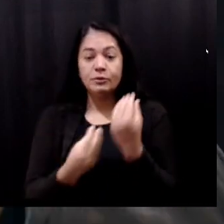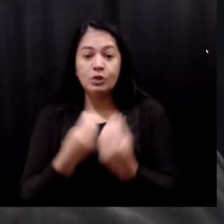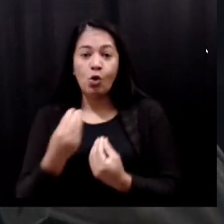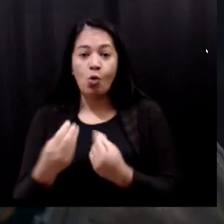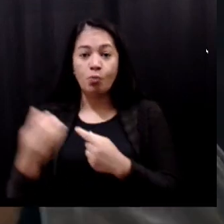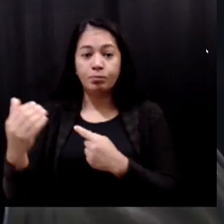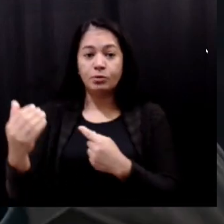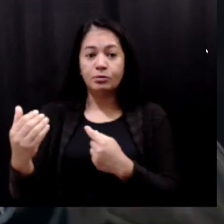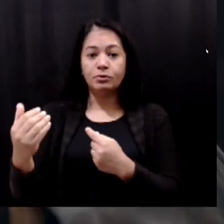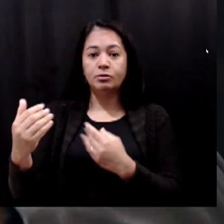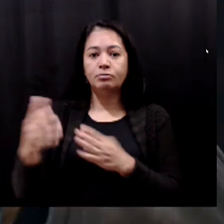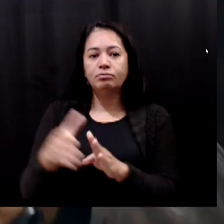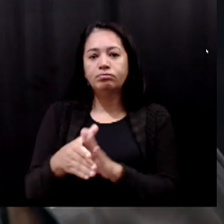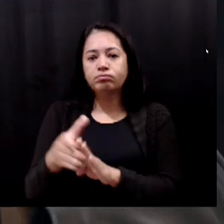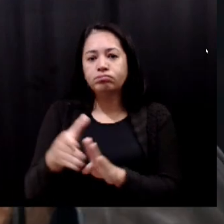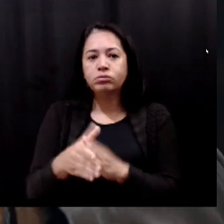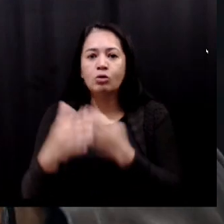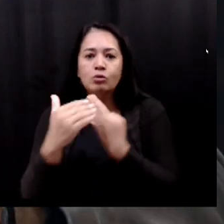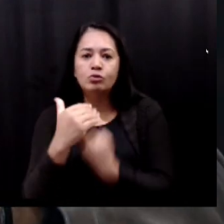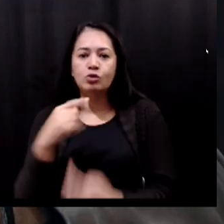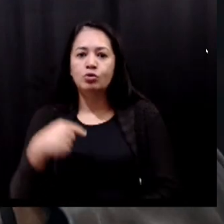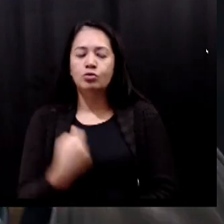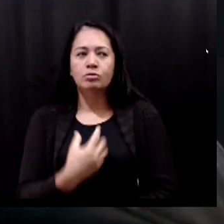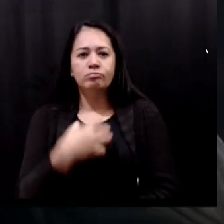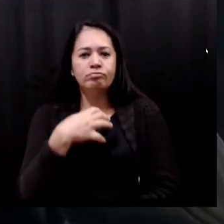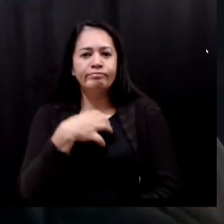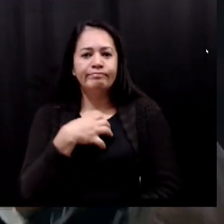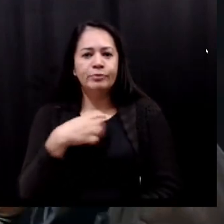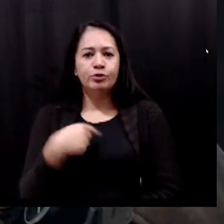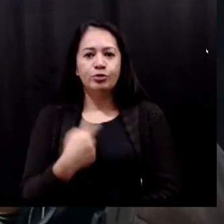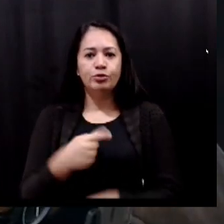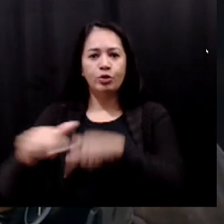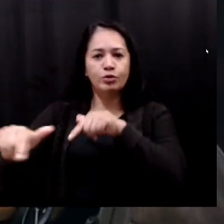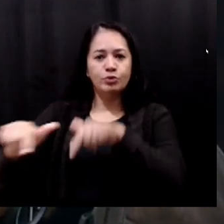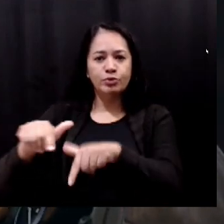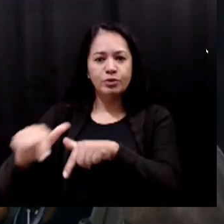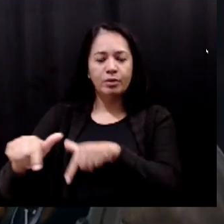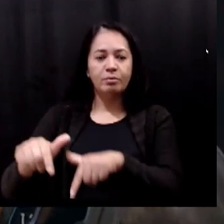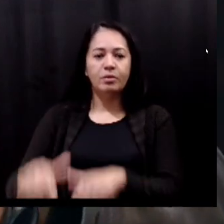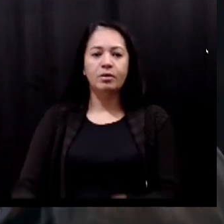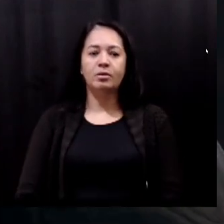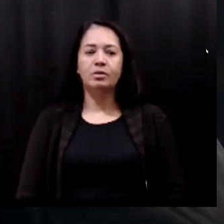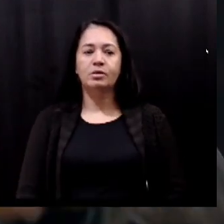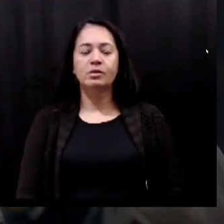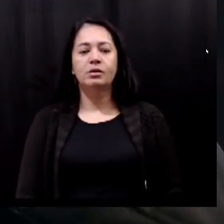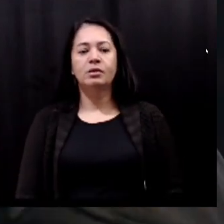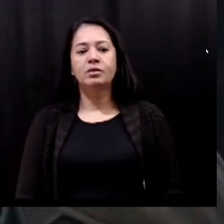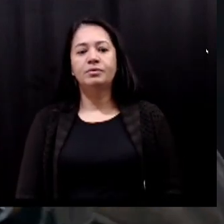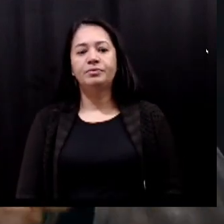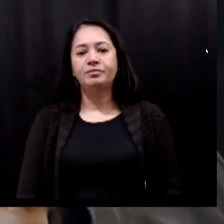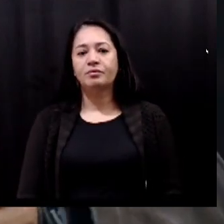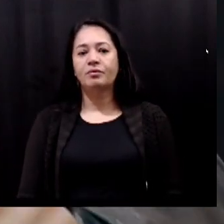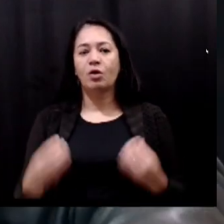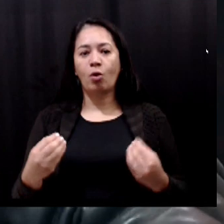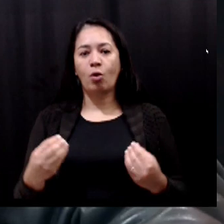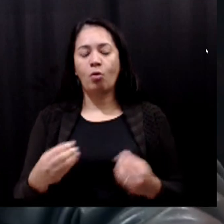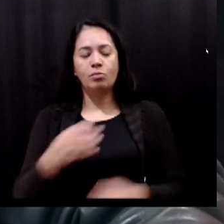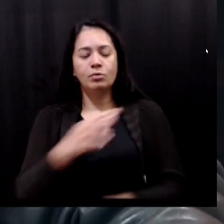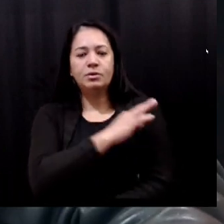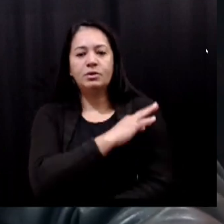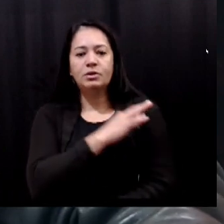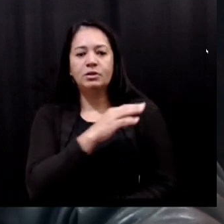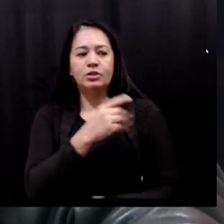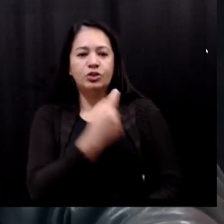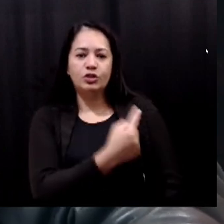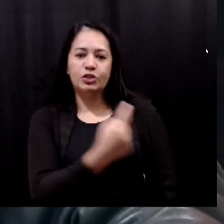distinguir nossos sentimentos no nosso trabalho e nos orientar a condução técnica de cada caso,